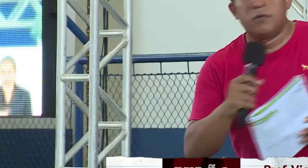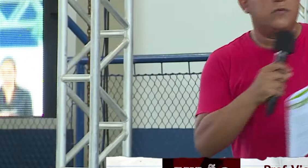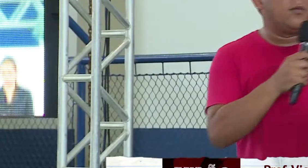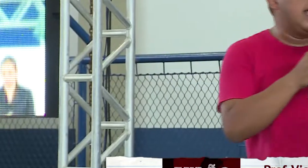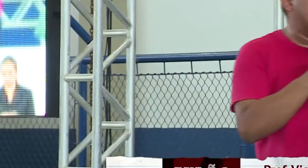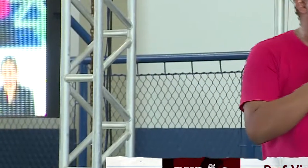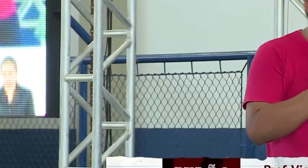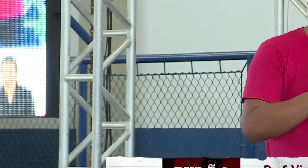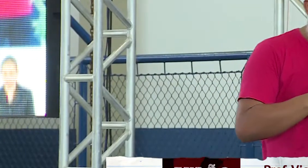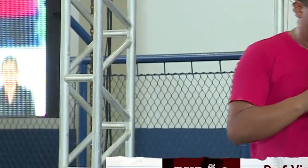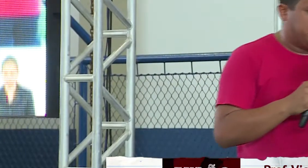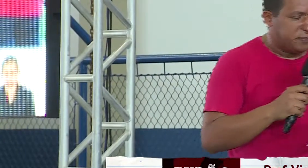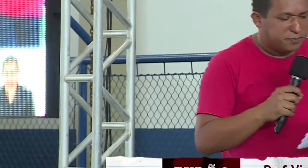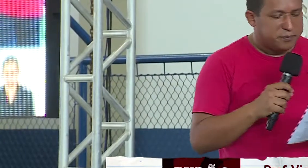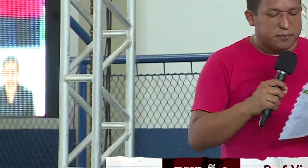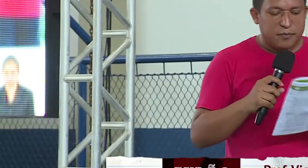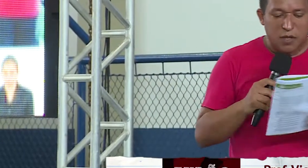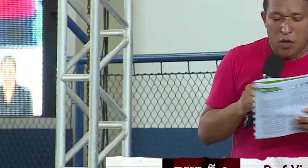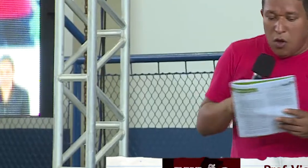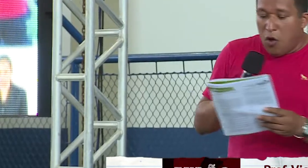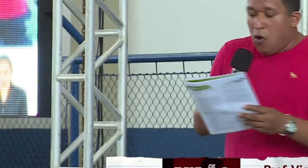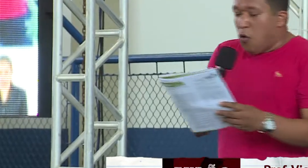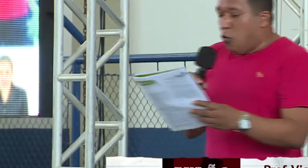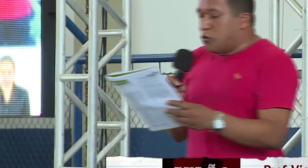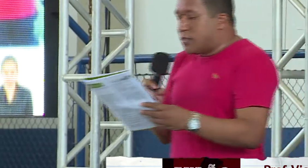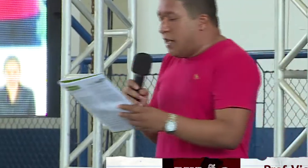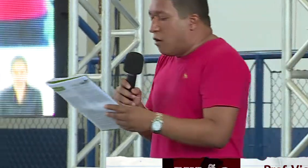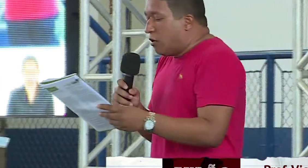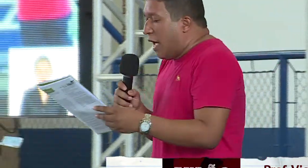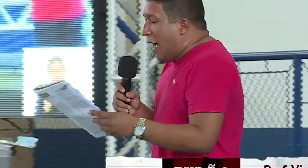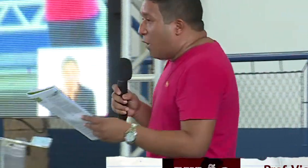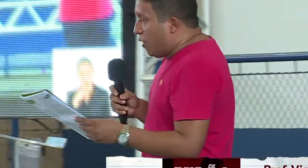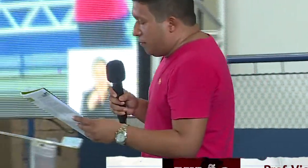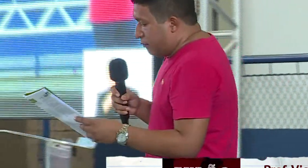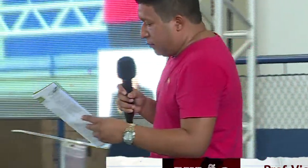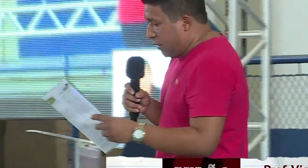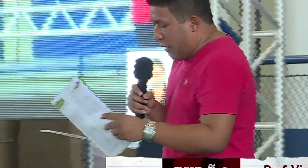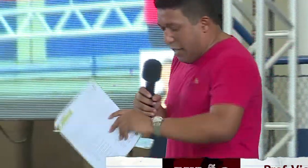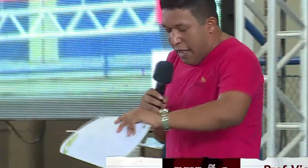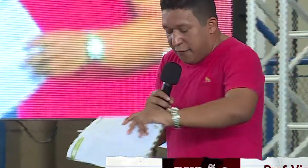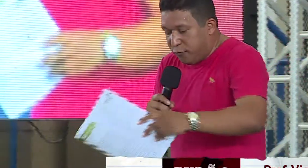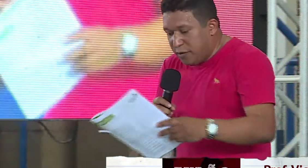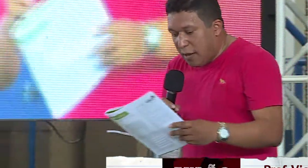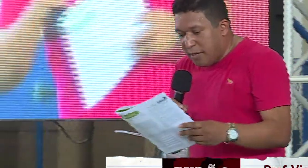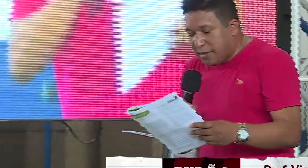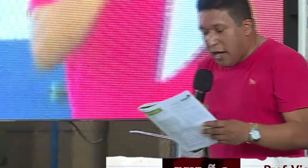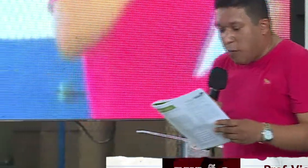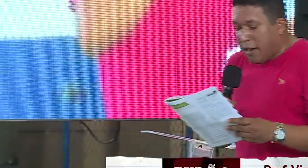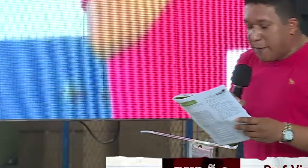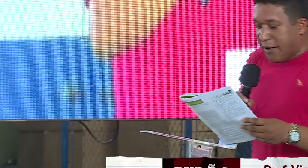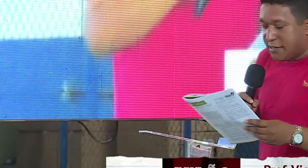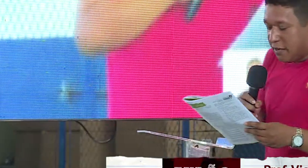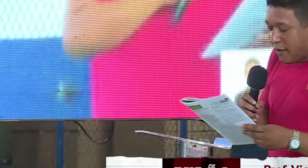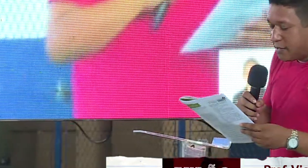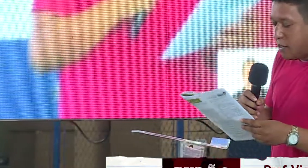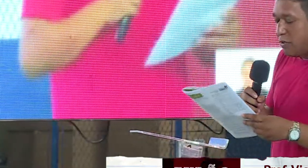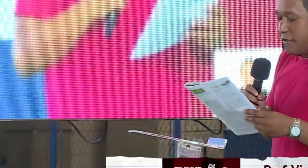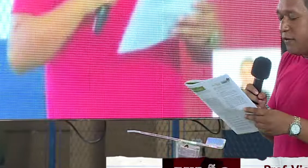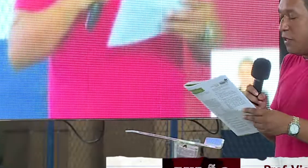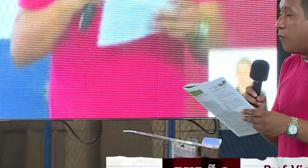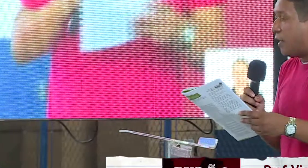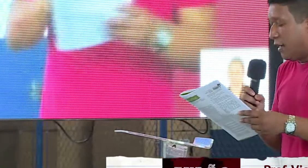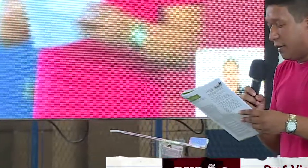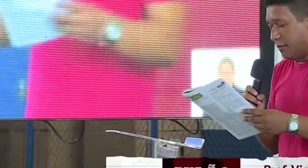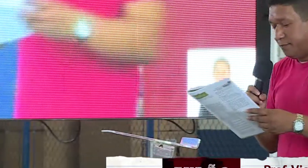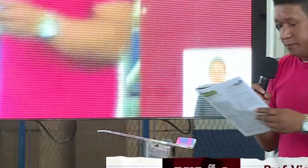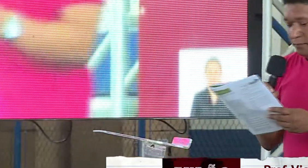Não? Vamos lá. Terceira. O ciclo da água é fundamental para a preservação da